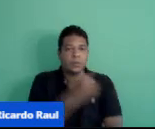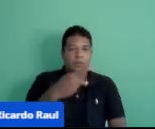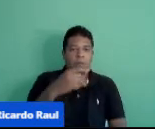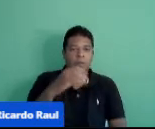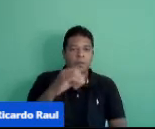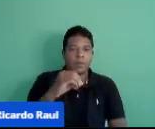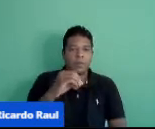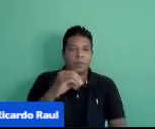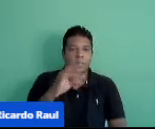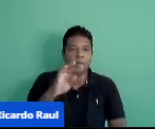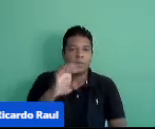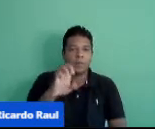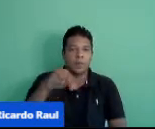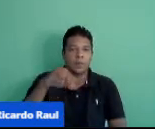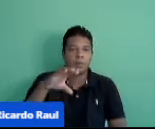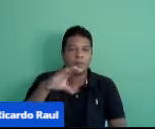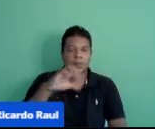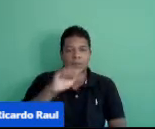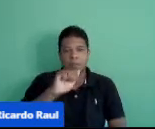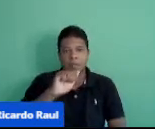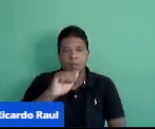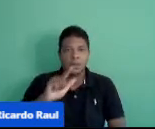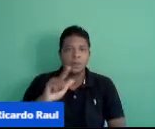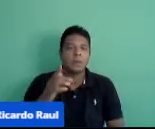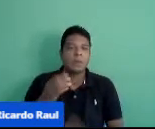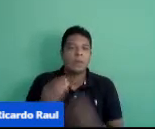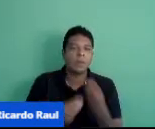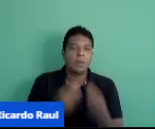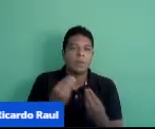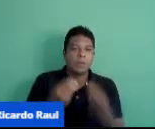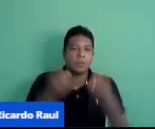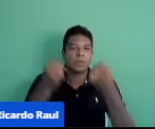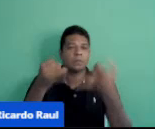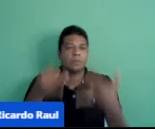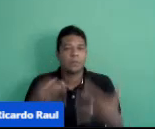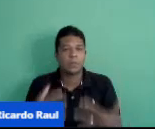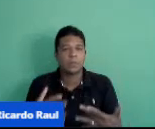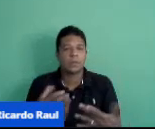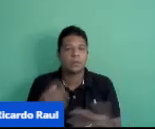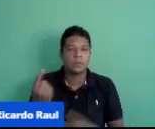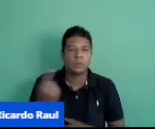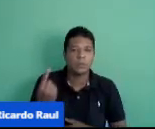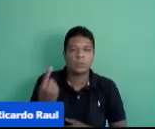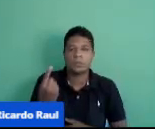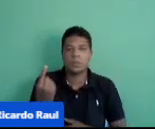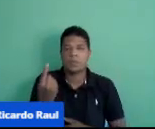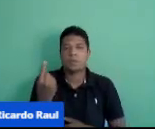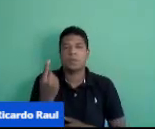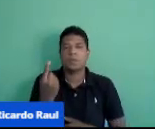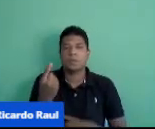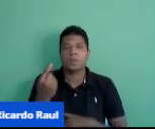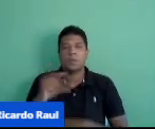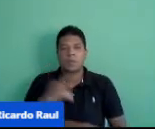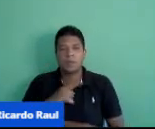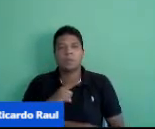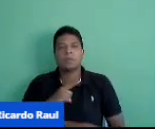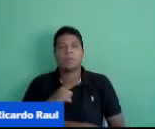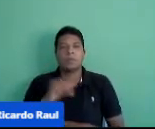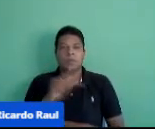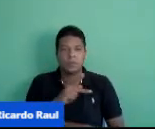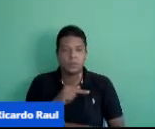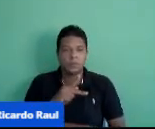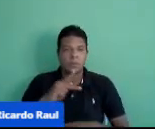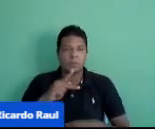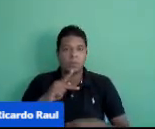você tá abordando isso, né? Você não é só questão sozinho, né? Tem ali o trabalho do professor, o seu trabalho, né? Então, você